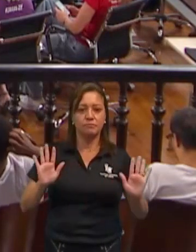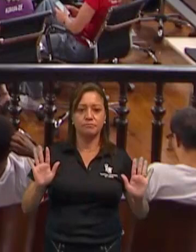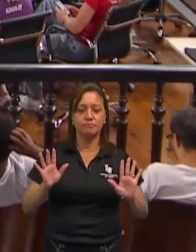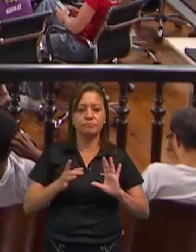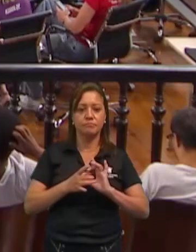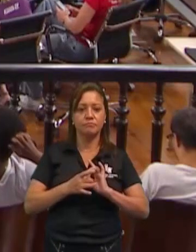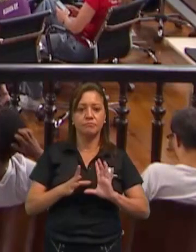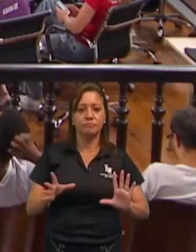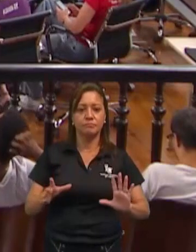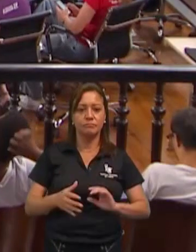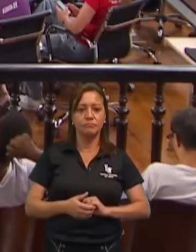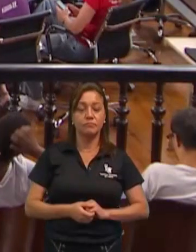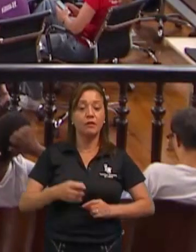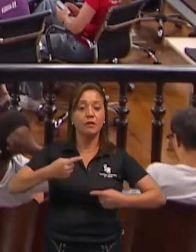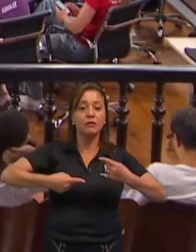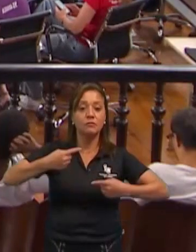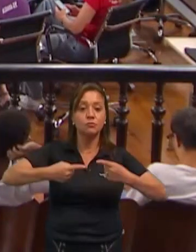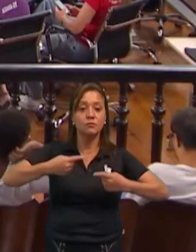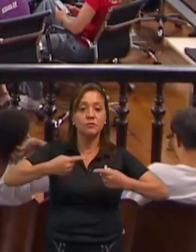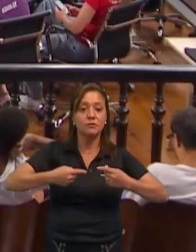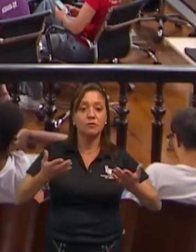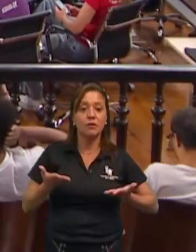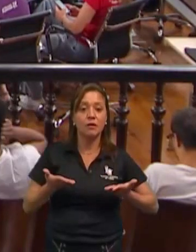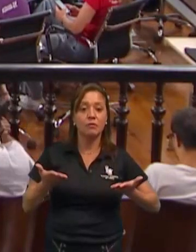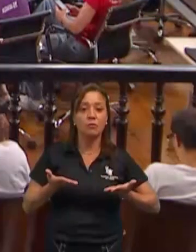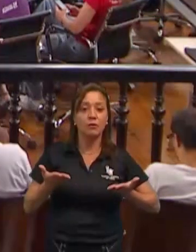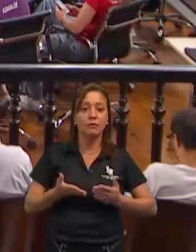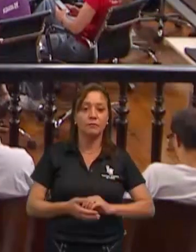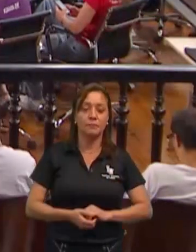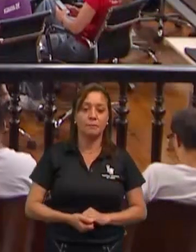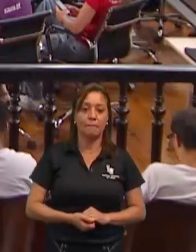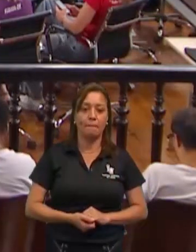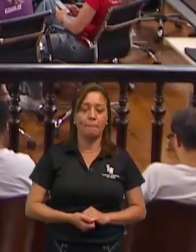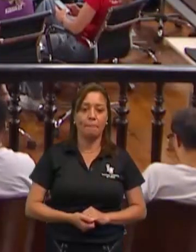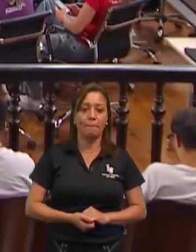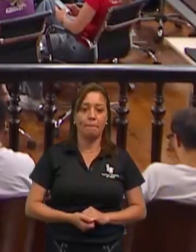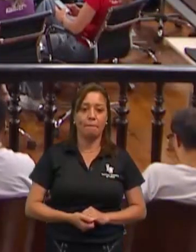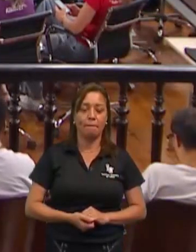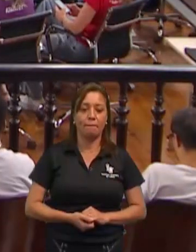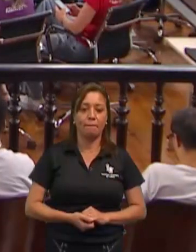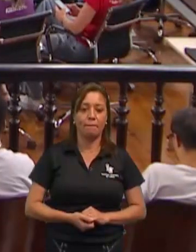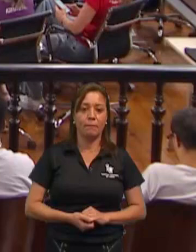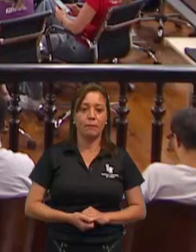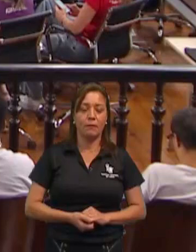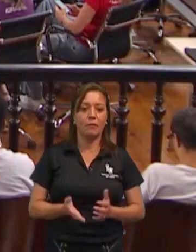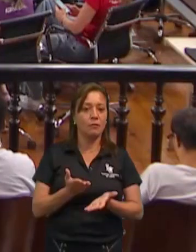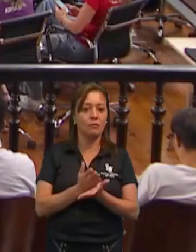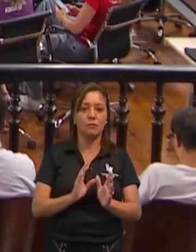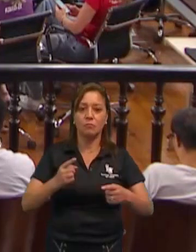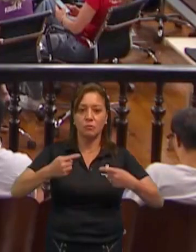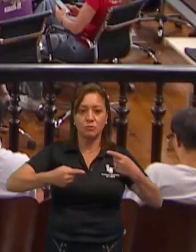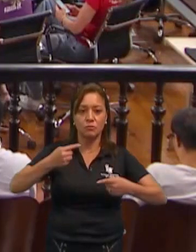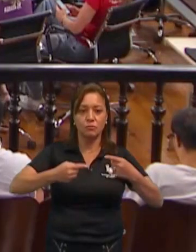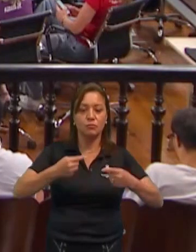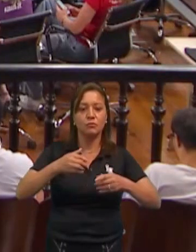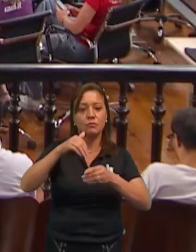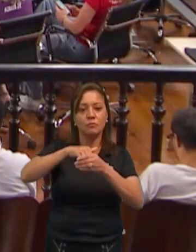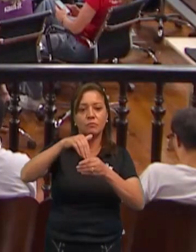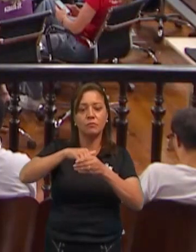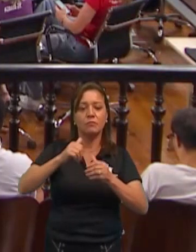pedido de vista está em discussão. Em discussão, encerrada a discussão, em votação. Os vereadores concordam, permaneçam como